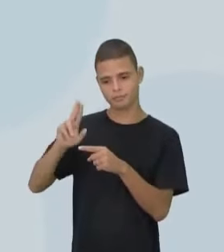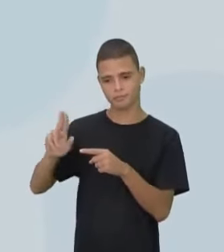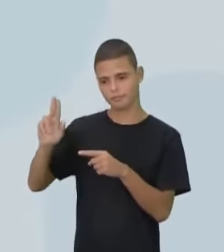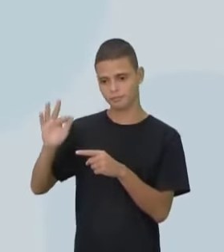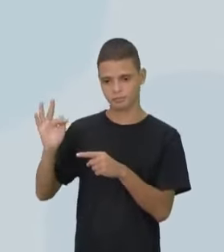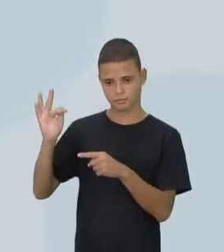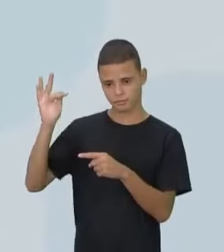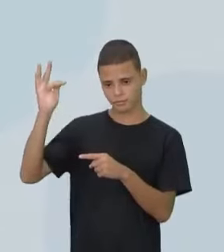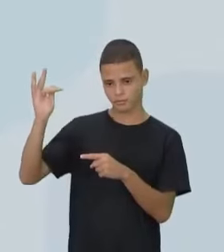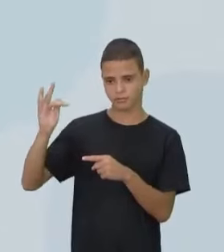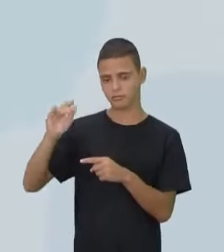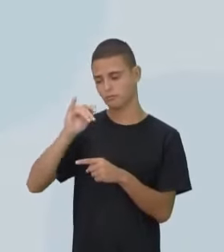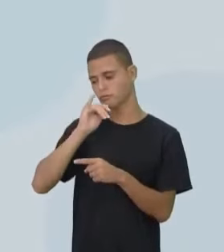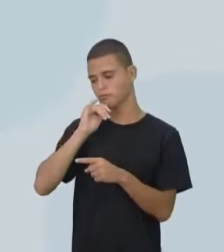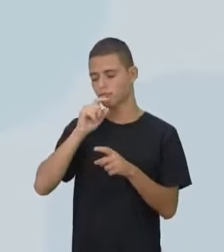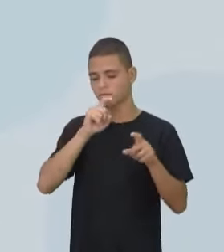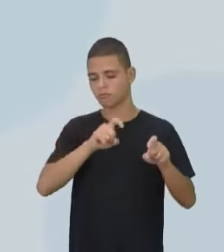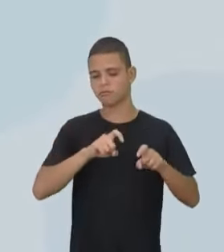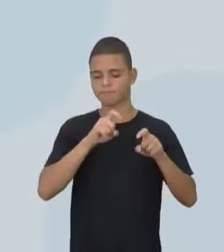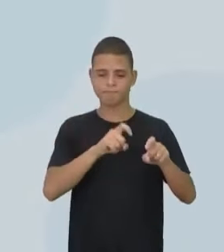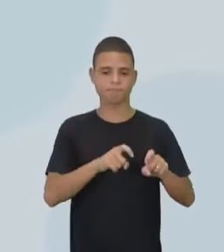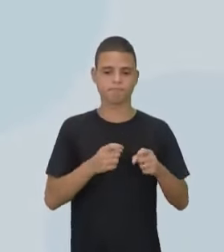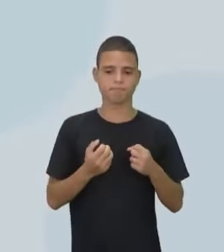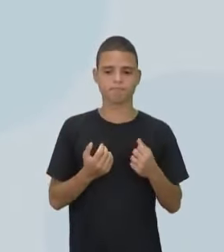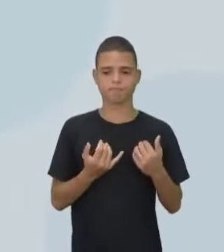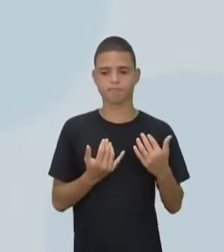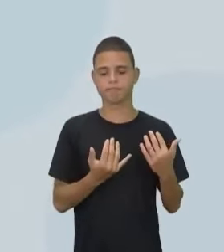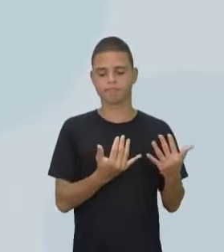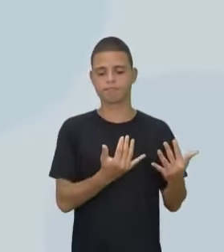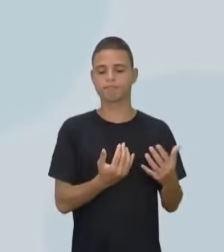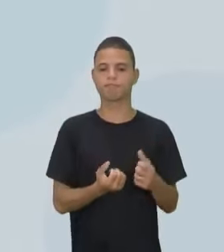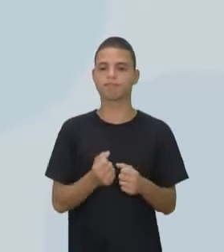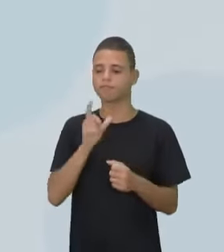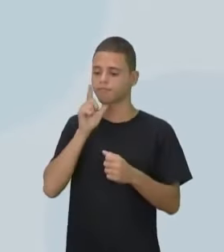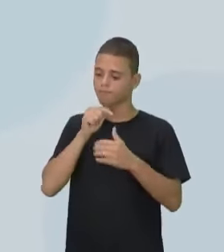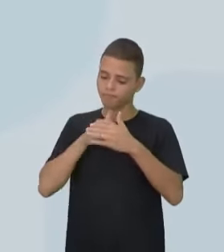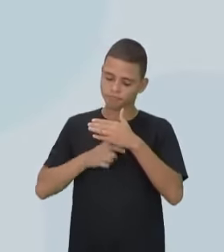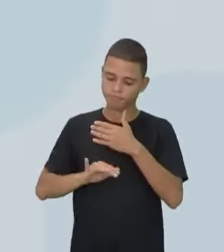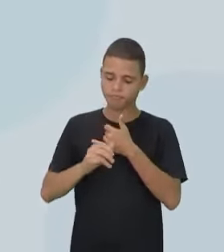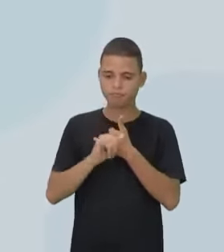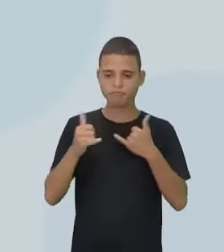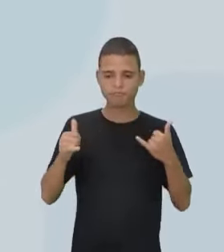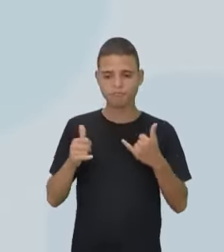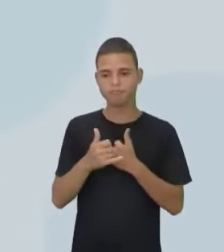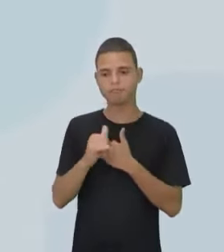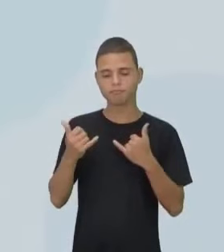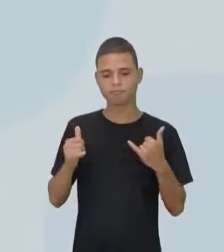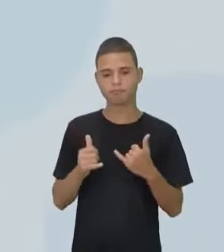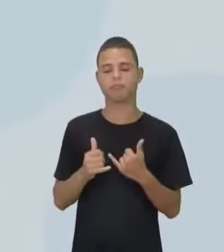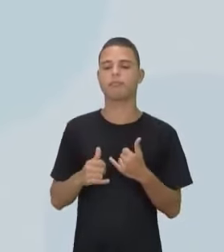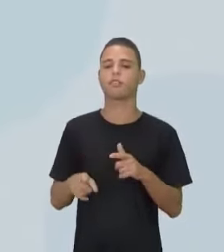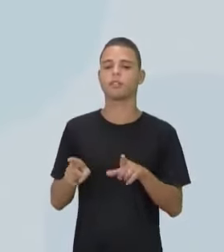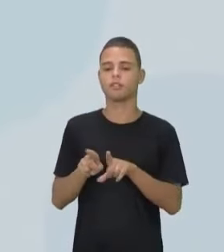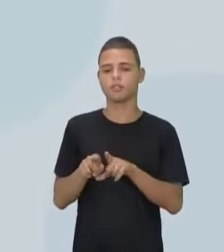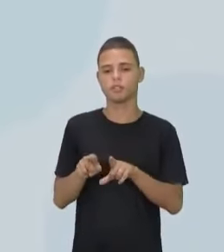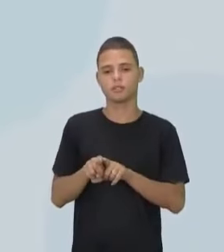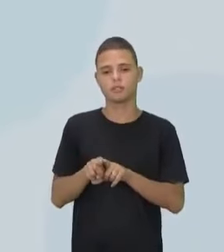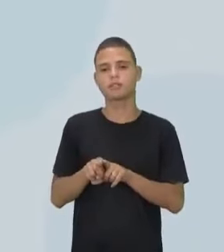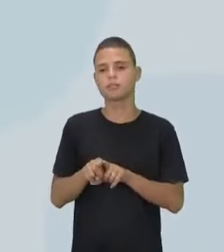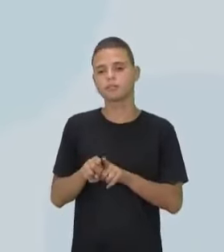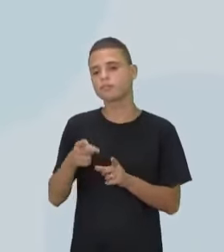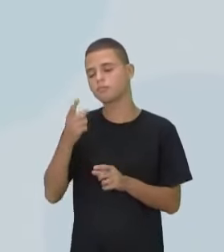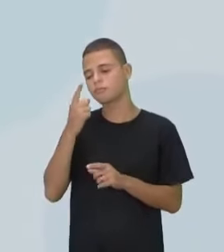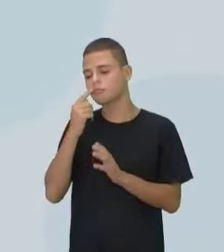futuro, agricultura, né? Geração de energia, né? E também para o controle de